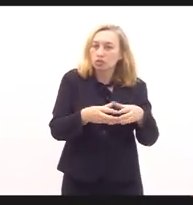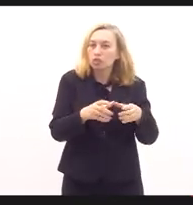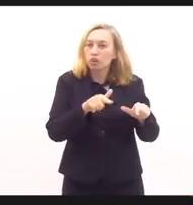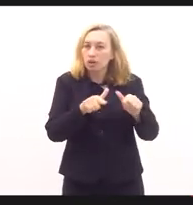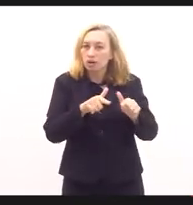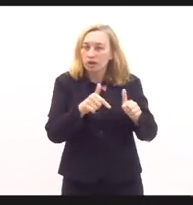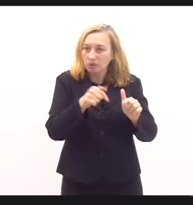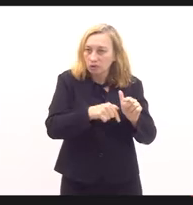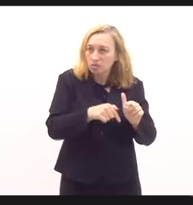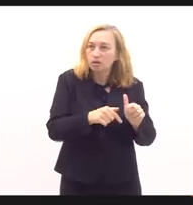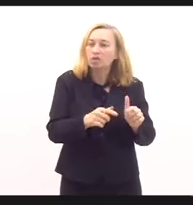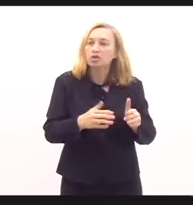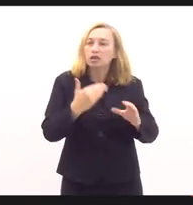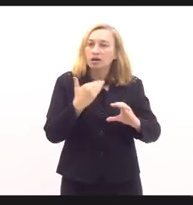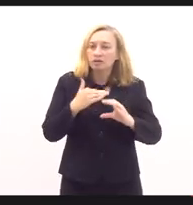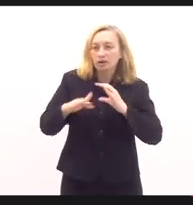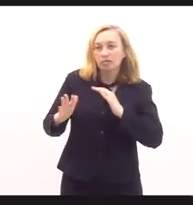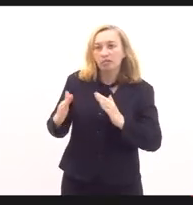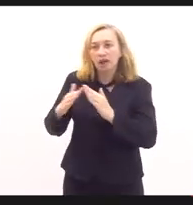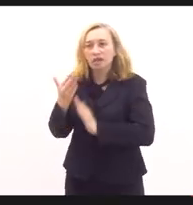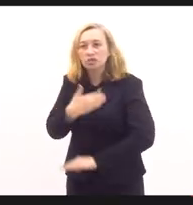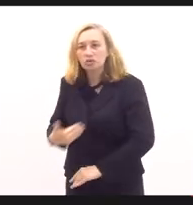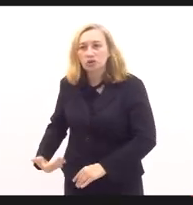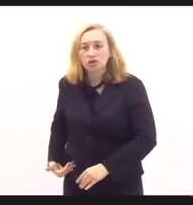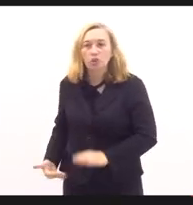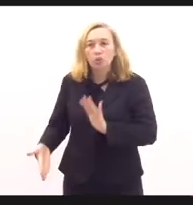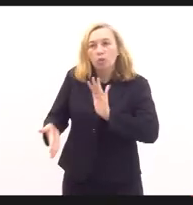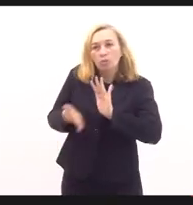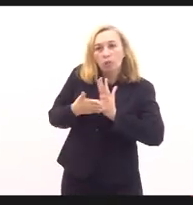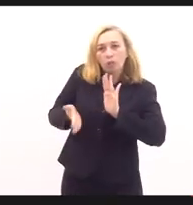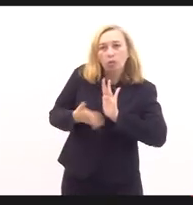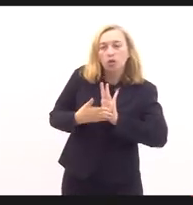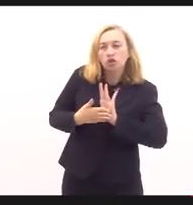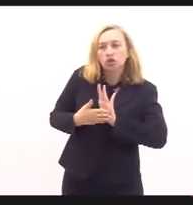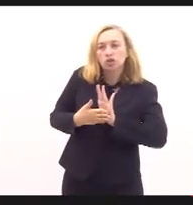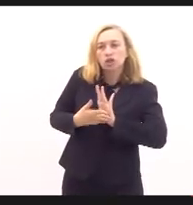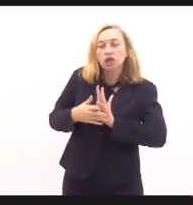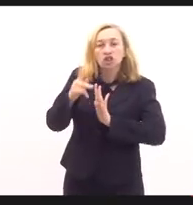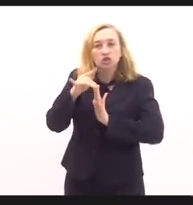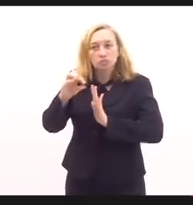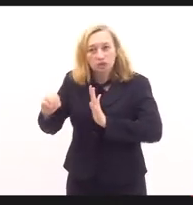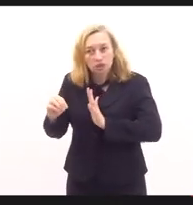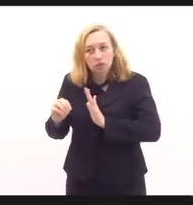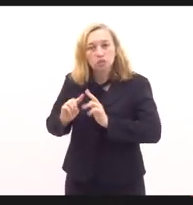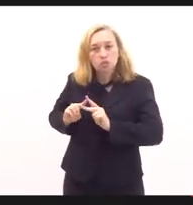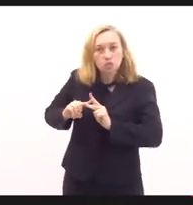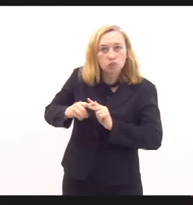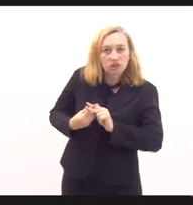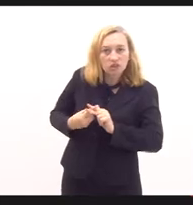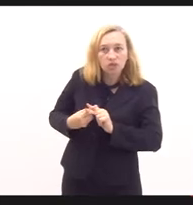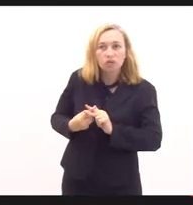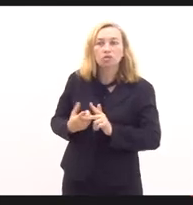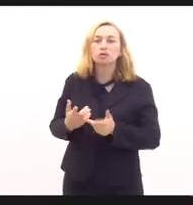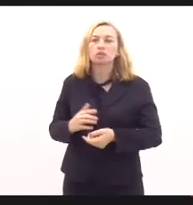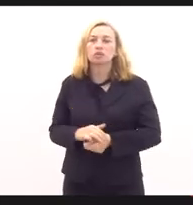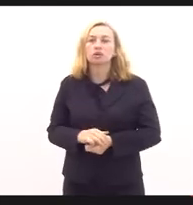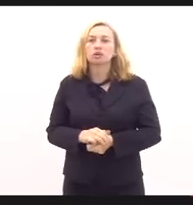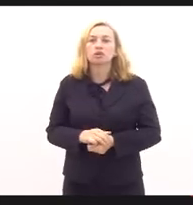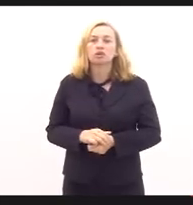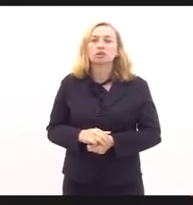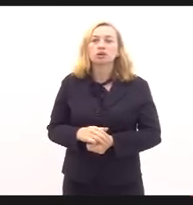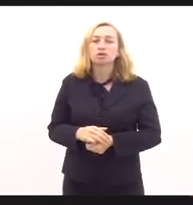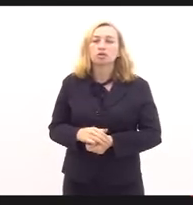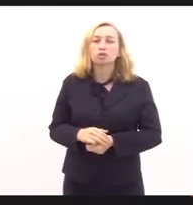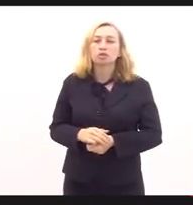Nós enviamos para a Casa Civil uma proposta de piso, de reajuste.